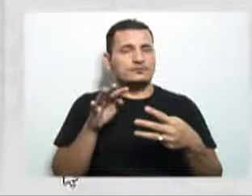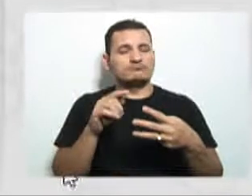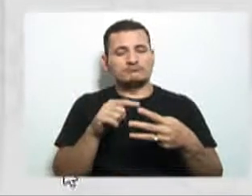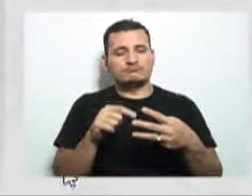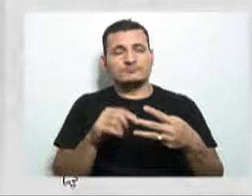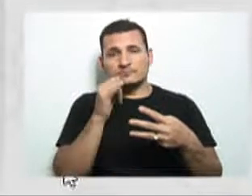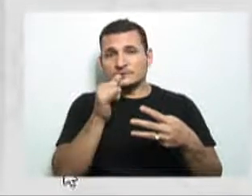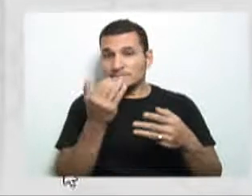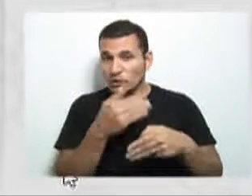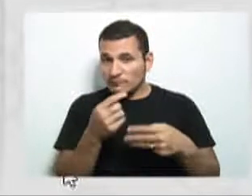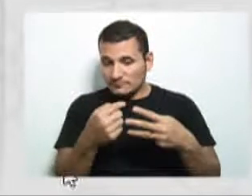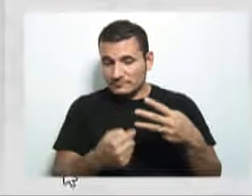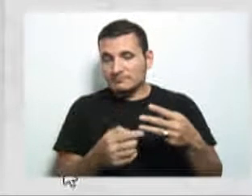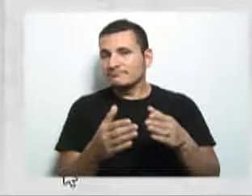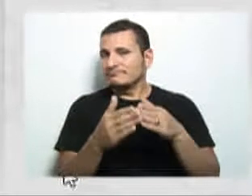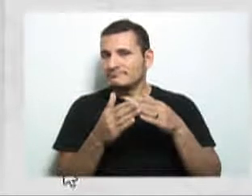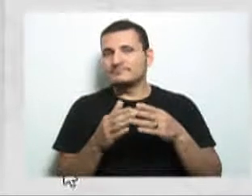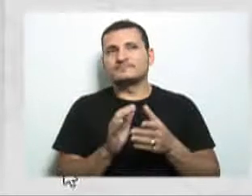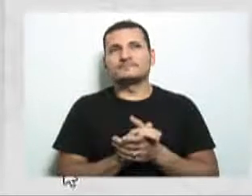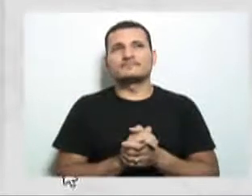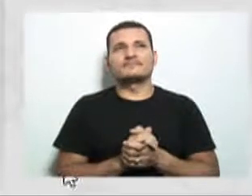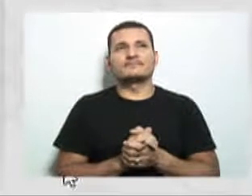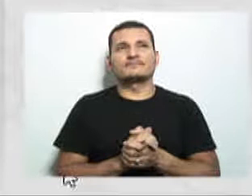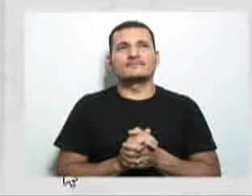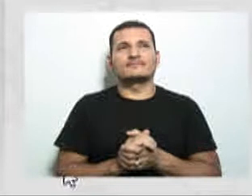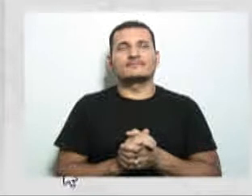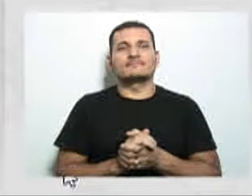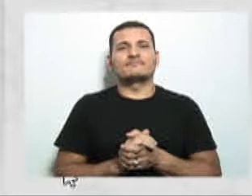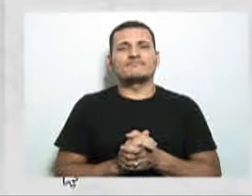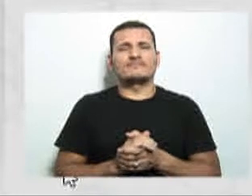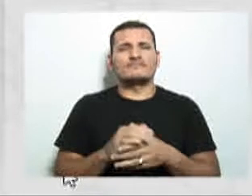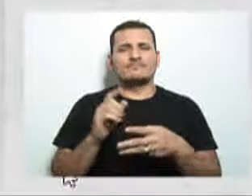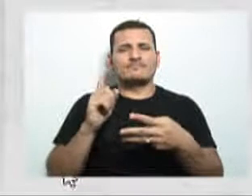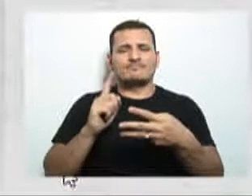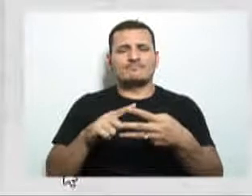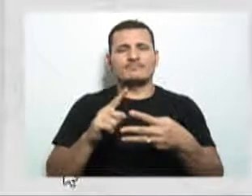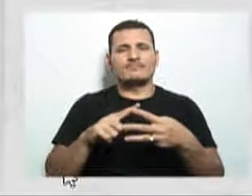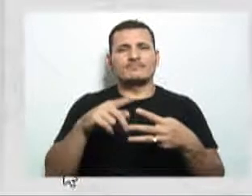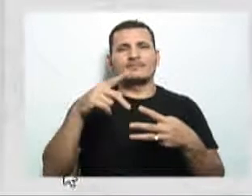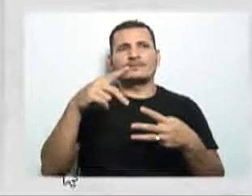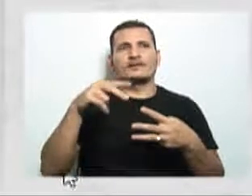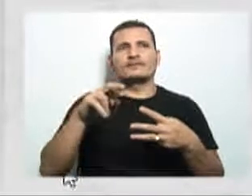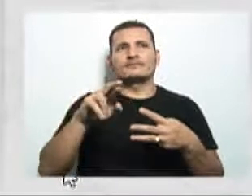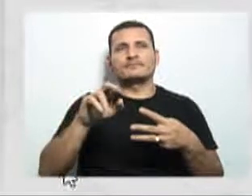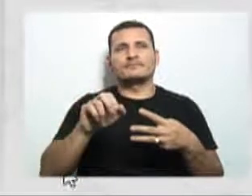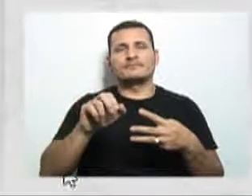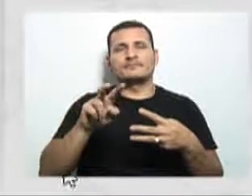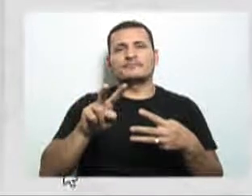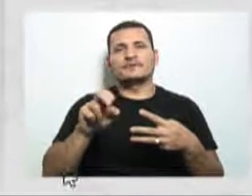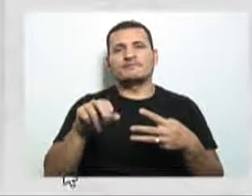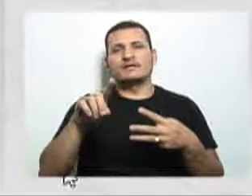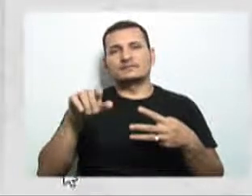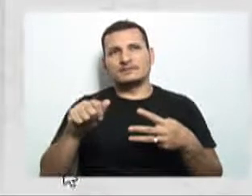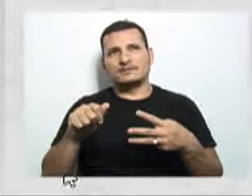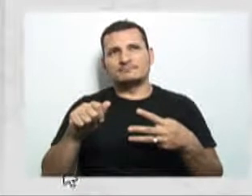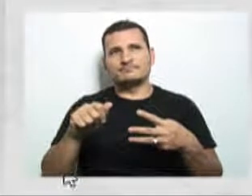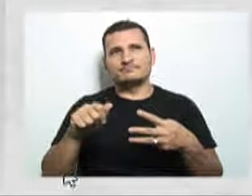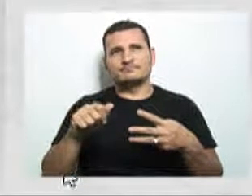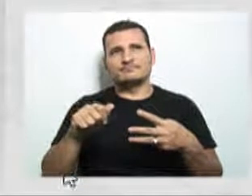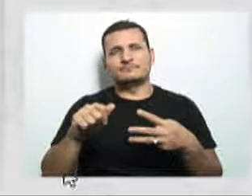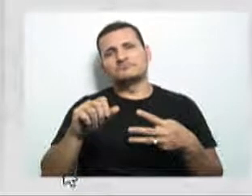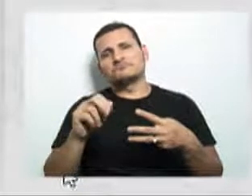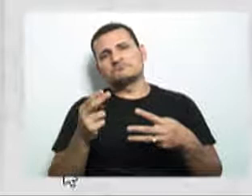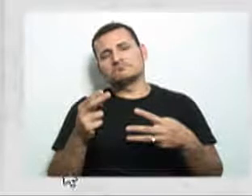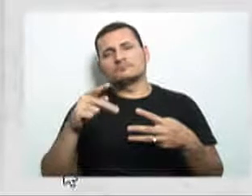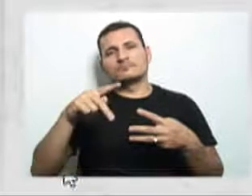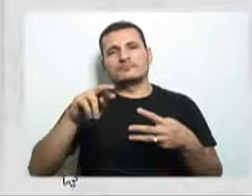prova, por favor, comente. Pré-venda ou pré-compra? É entender tudo sobre o que está sendo vendido ou sobre o que está sendo comprado? É entender aquilo